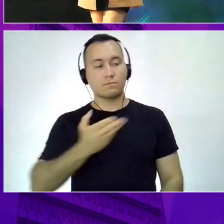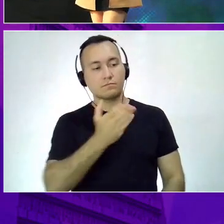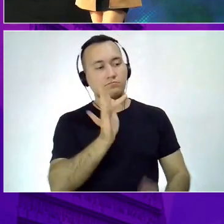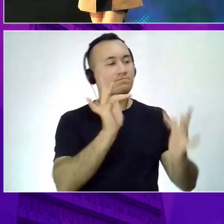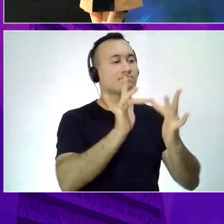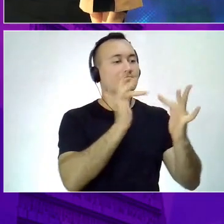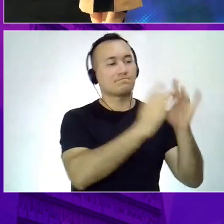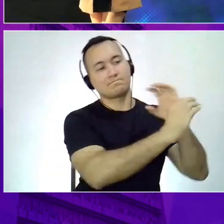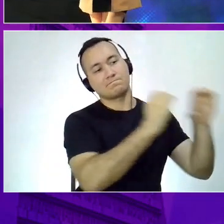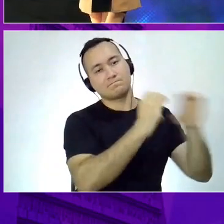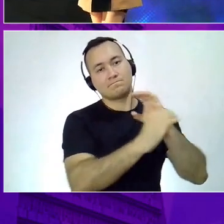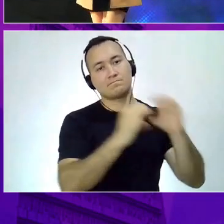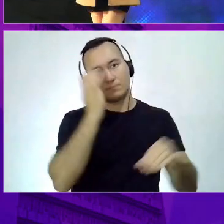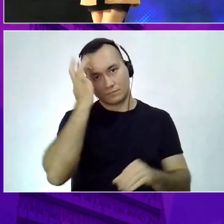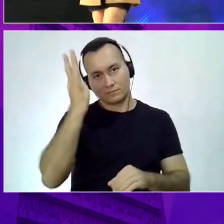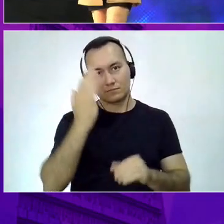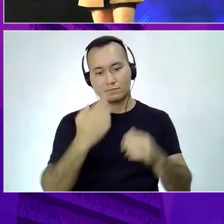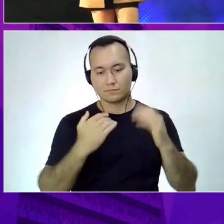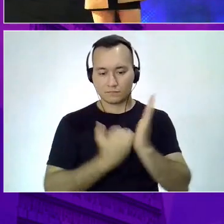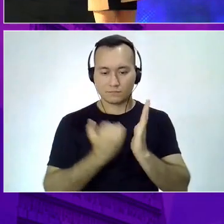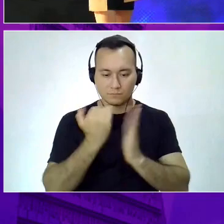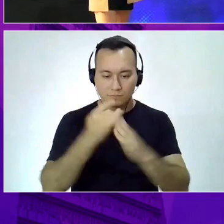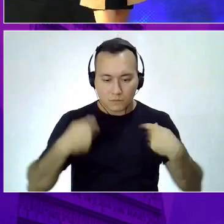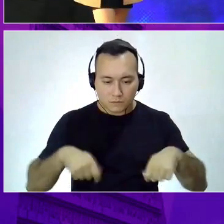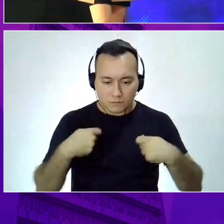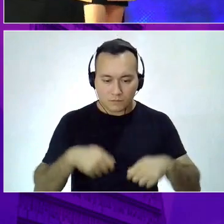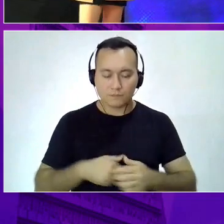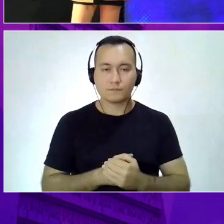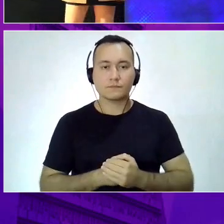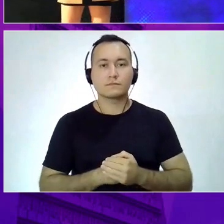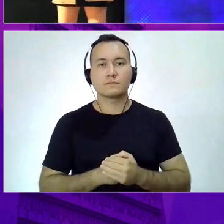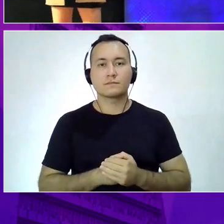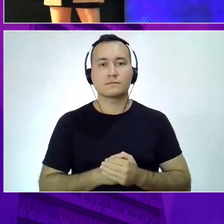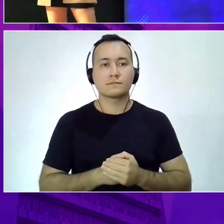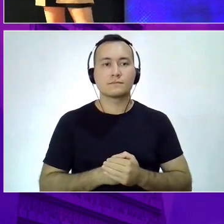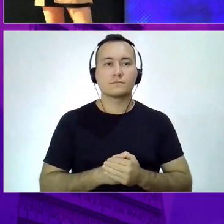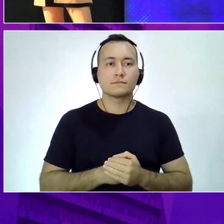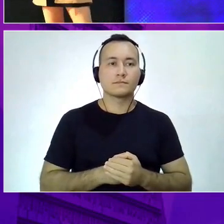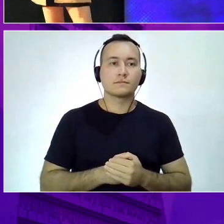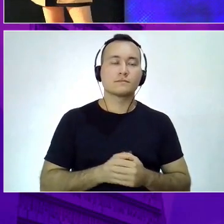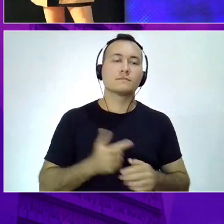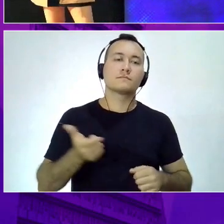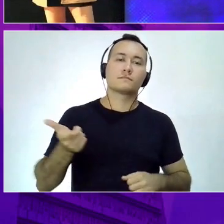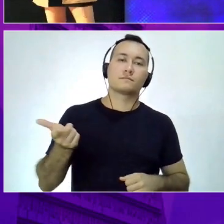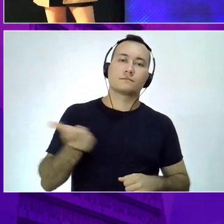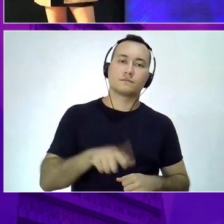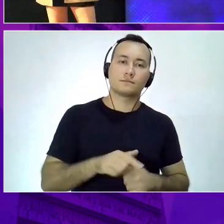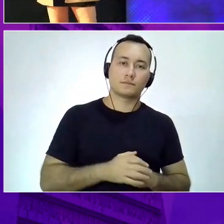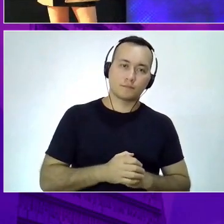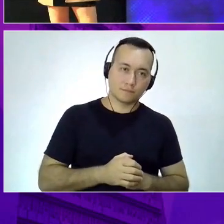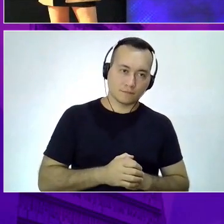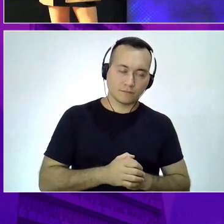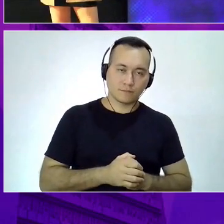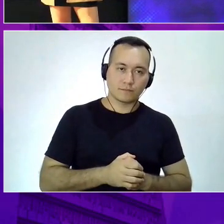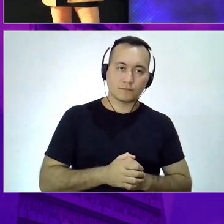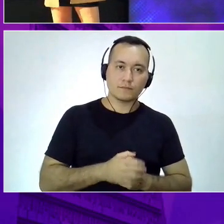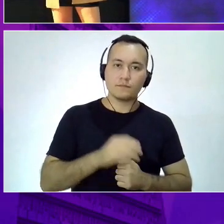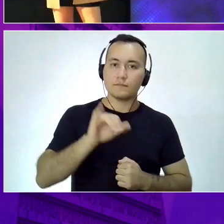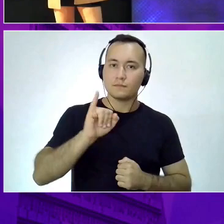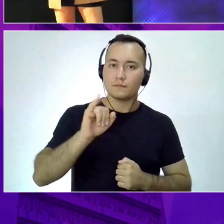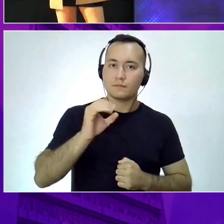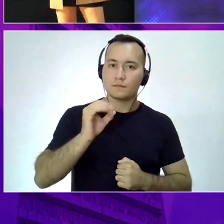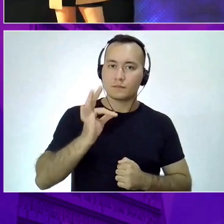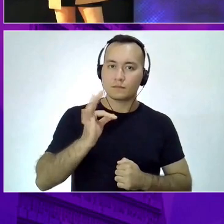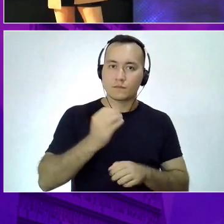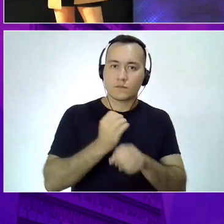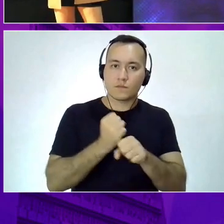exemplo, processamento de dados. Esse exemplo que eu falei do microserviço de cálculo de IOF, ele vai receber milhares de requisições